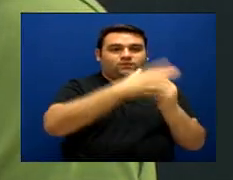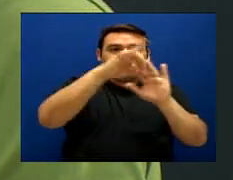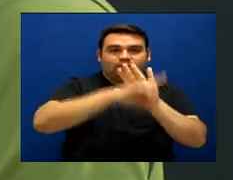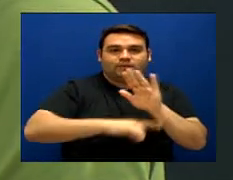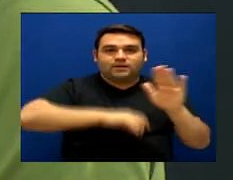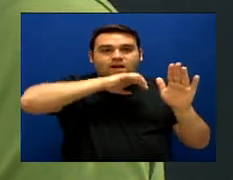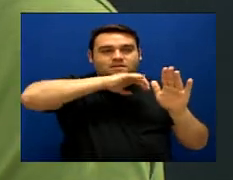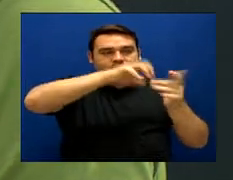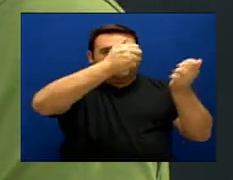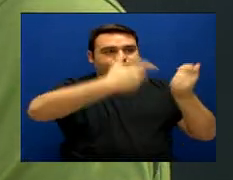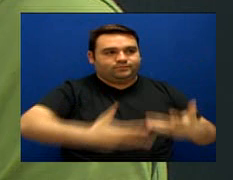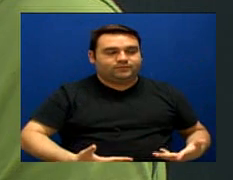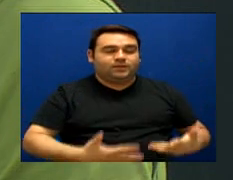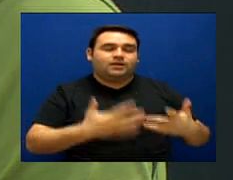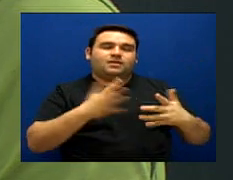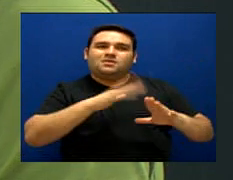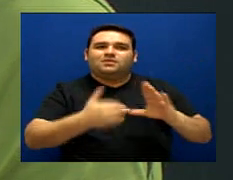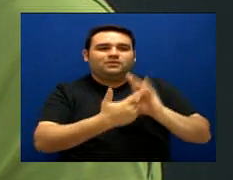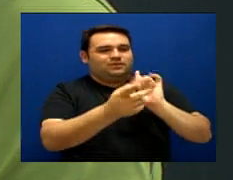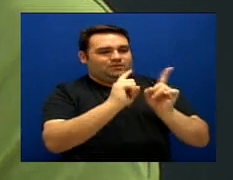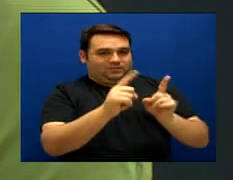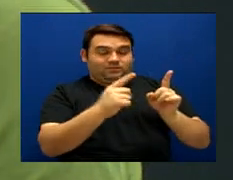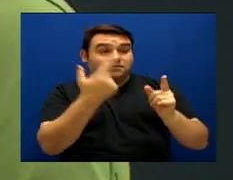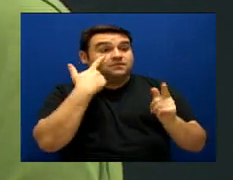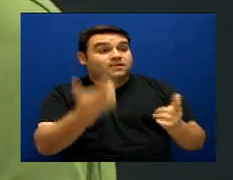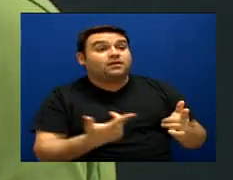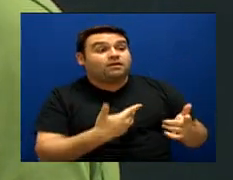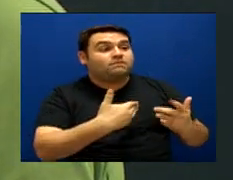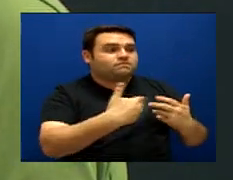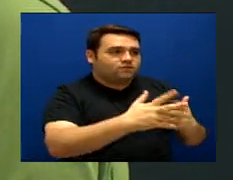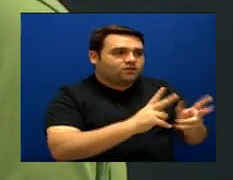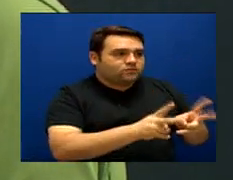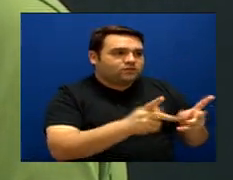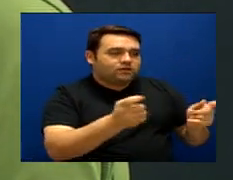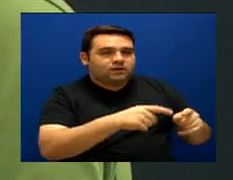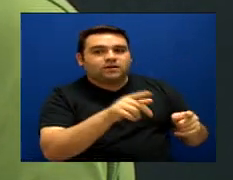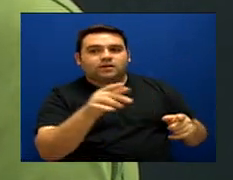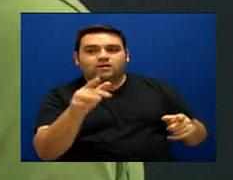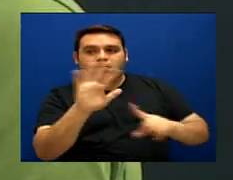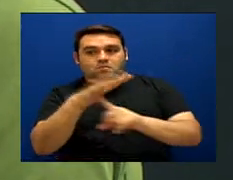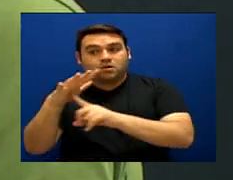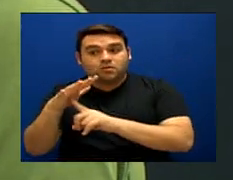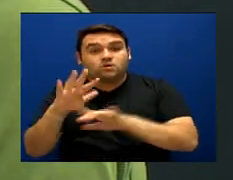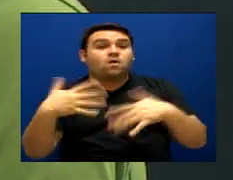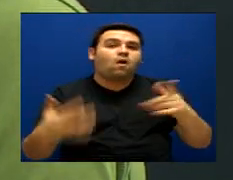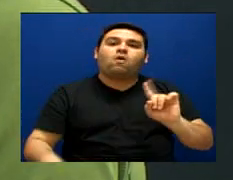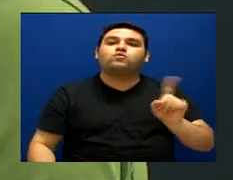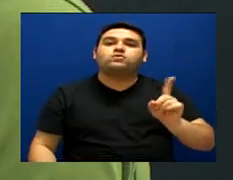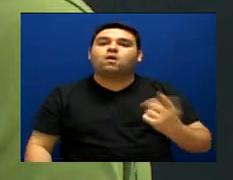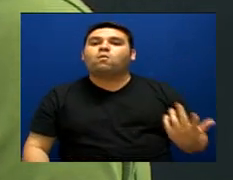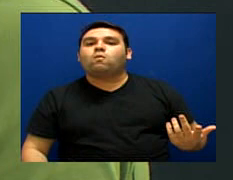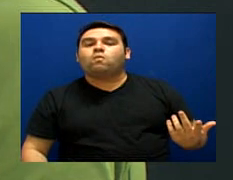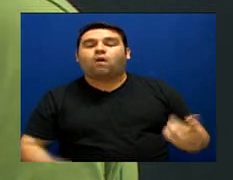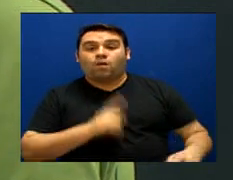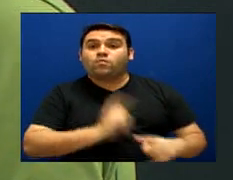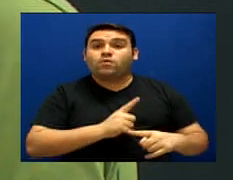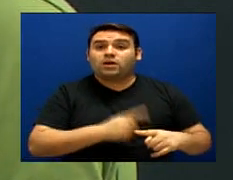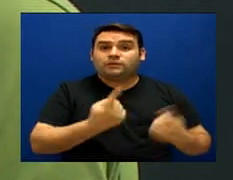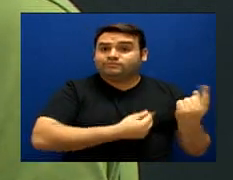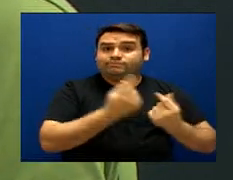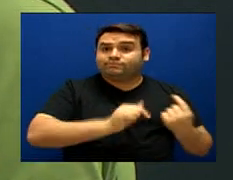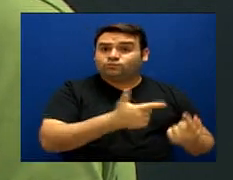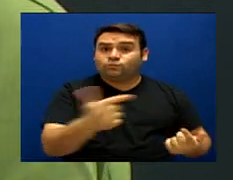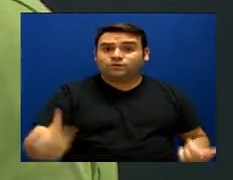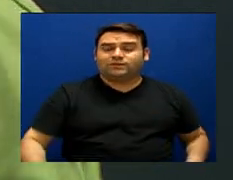Animais, falei de vocês, fazer uma reunião e ver, vai para o meio ambiente ou não o canil? Porque eles não têm verba